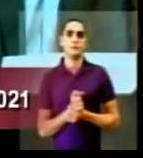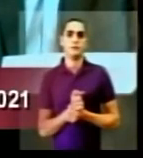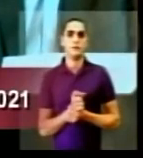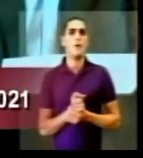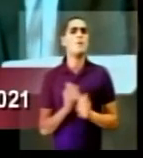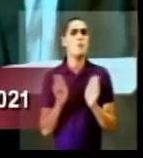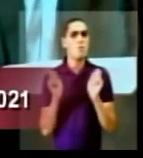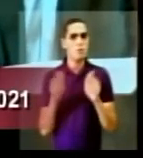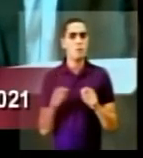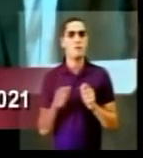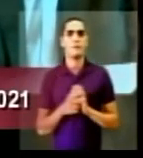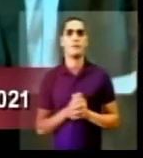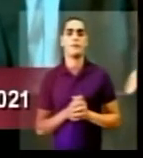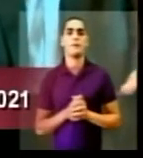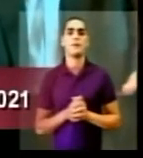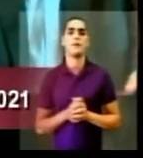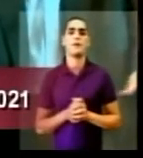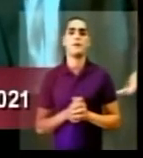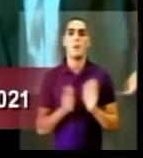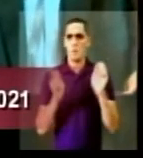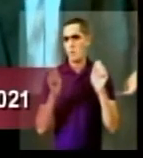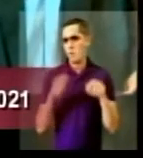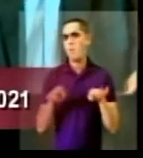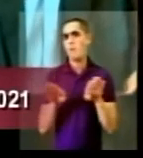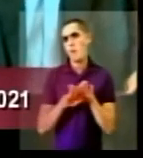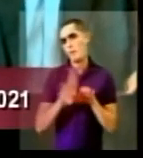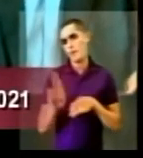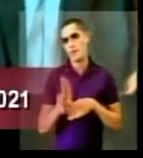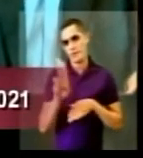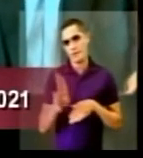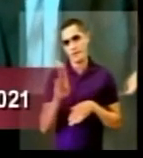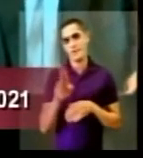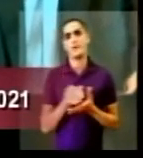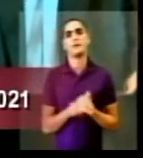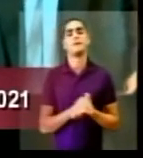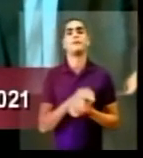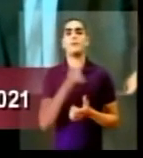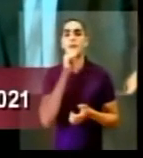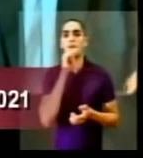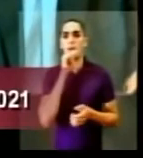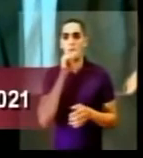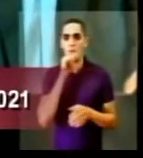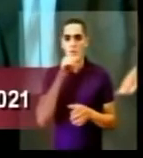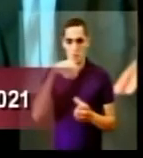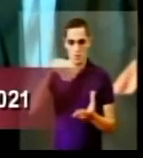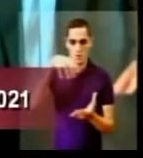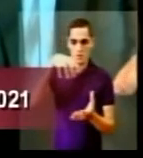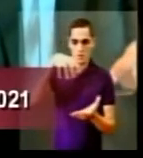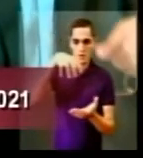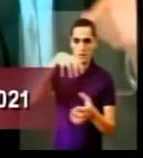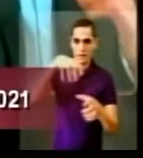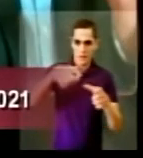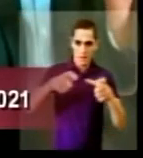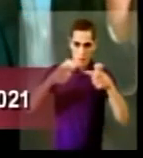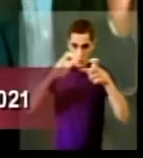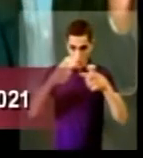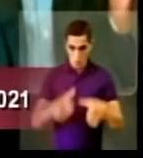e poderá também fazer o uso do drive, que